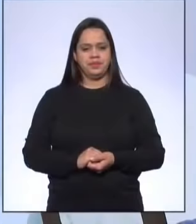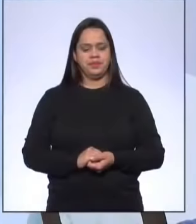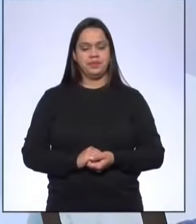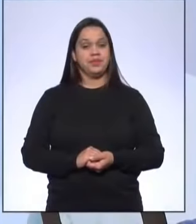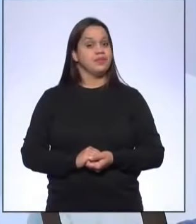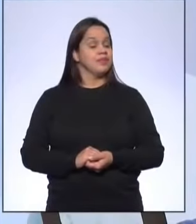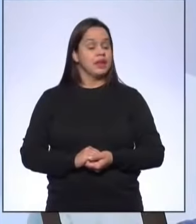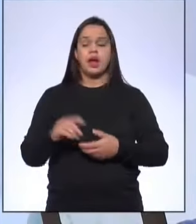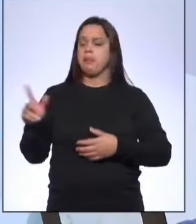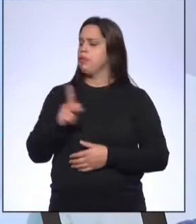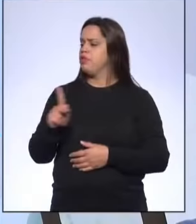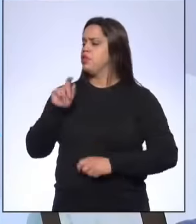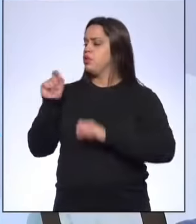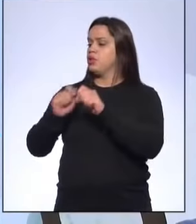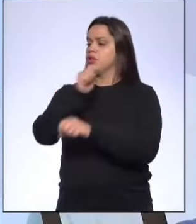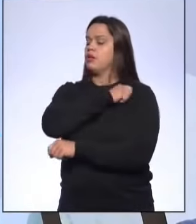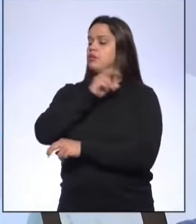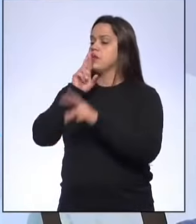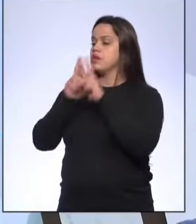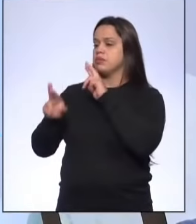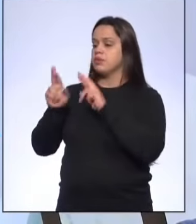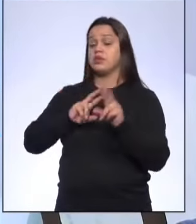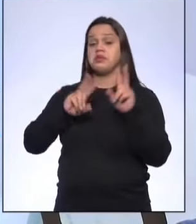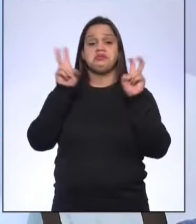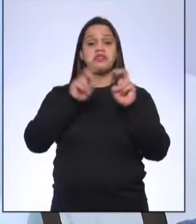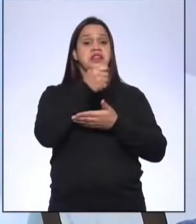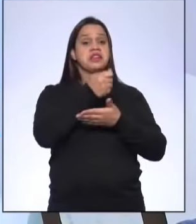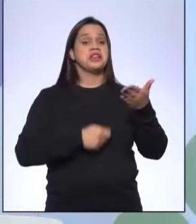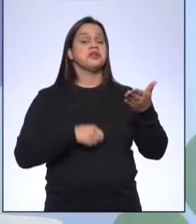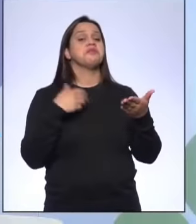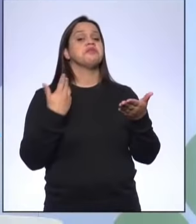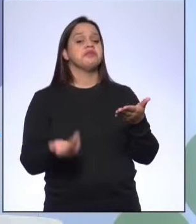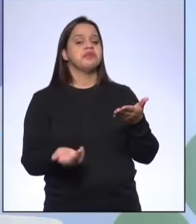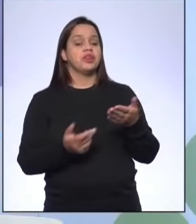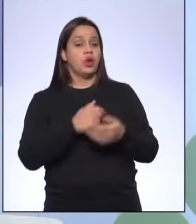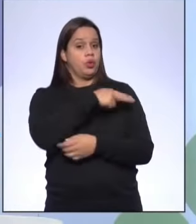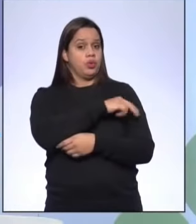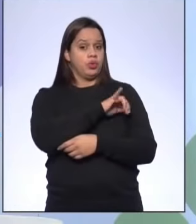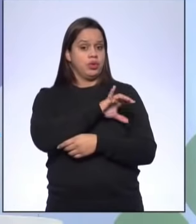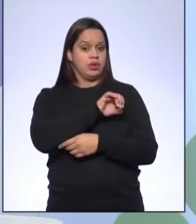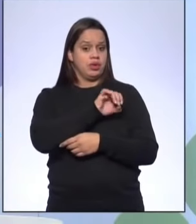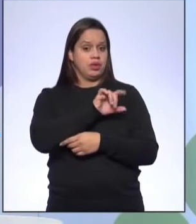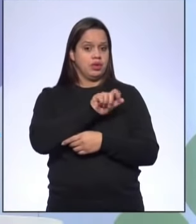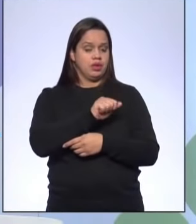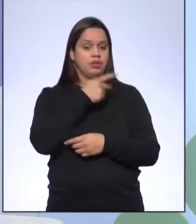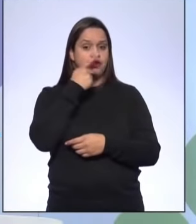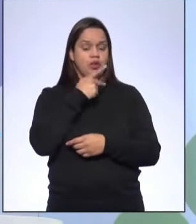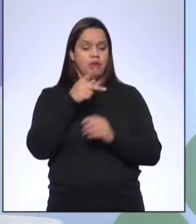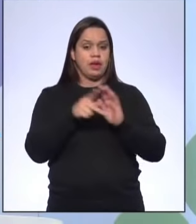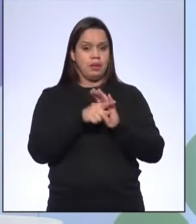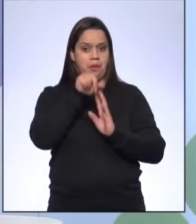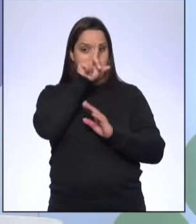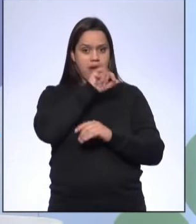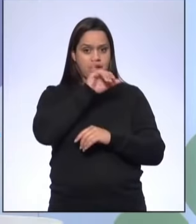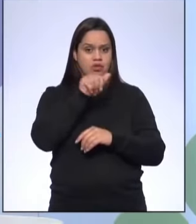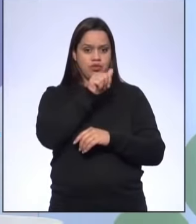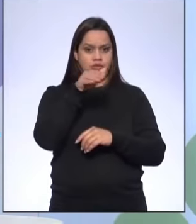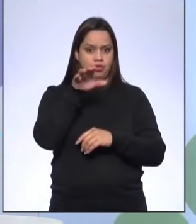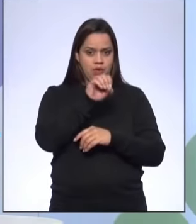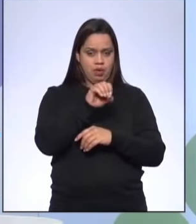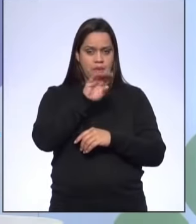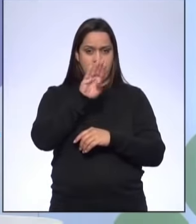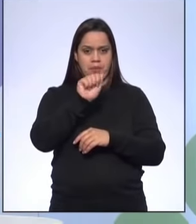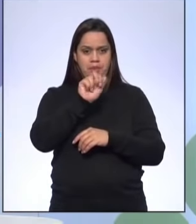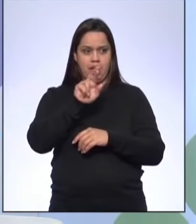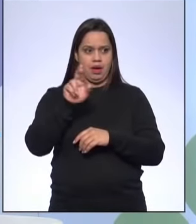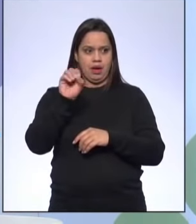oi teacher o que que eles falaram qual é o assunto do nosso texto nicolas fala que é o joão-de-barro guilherme também falou casa